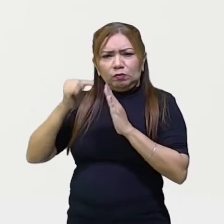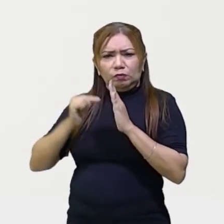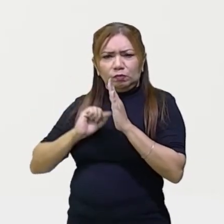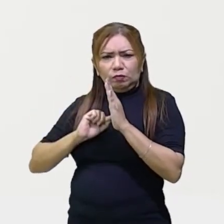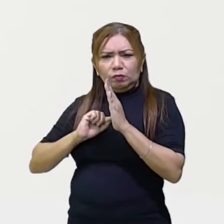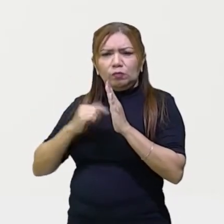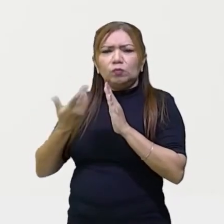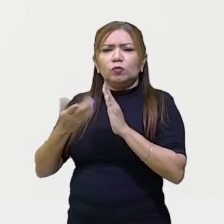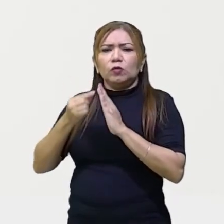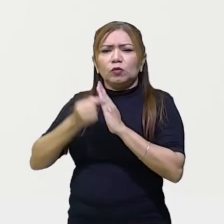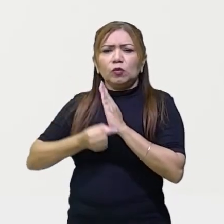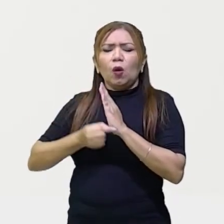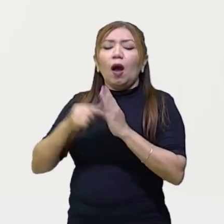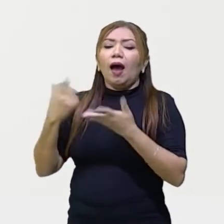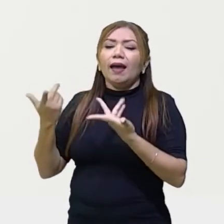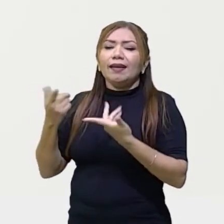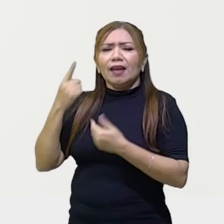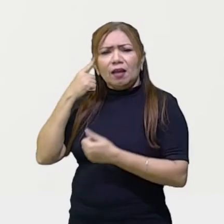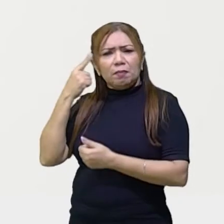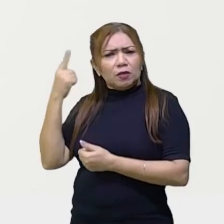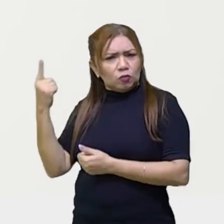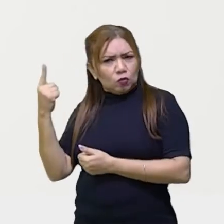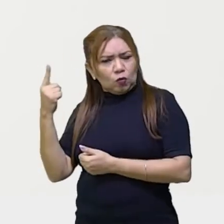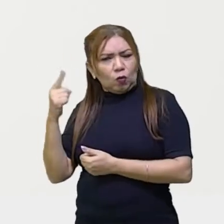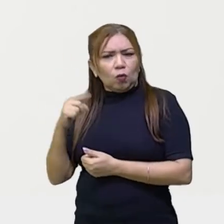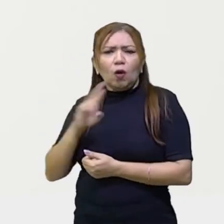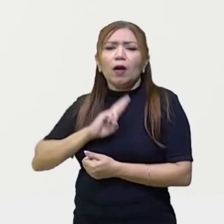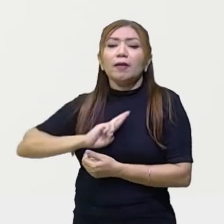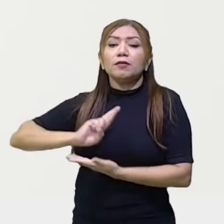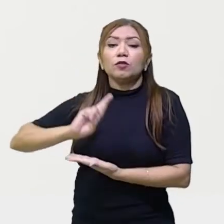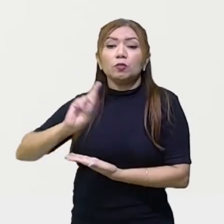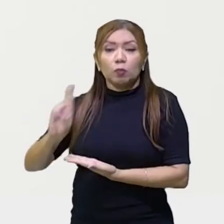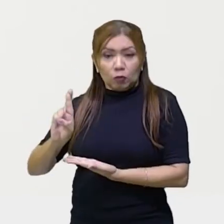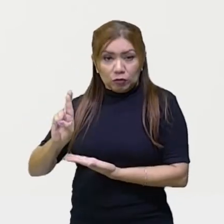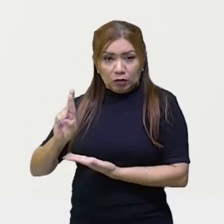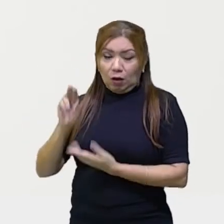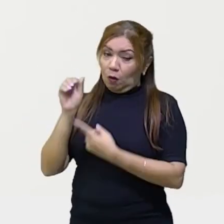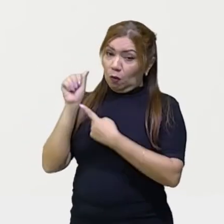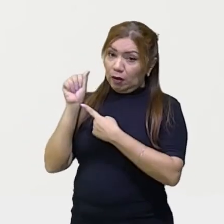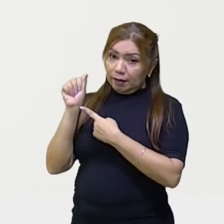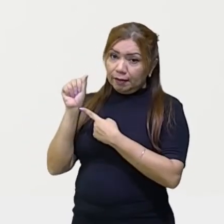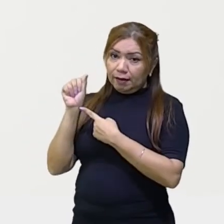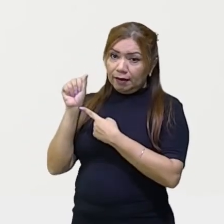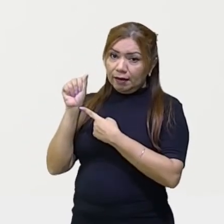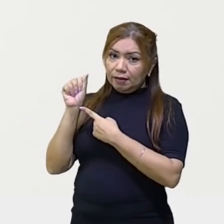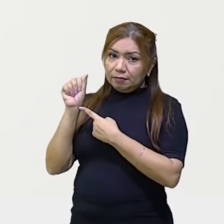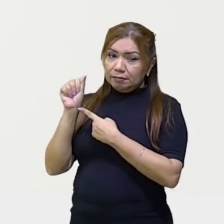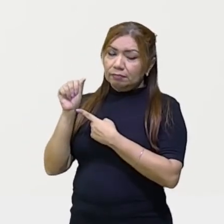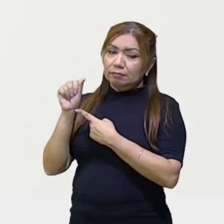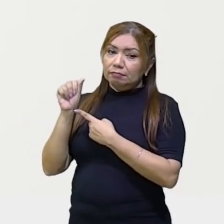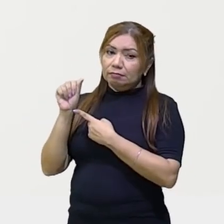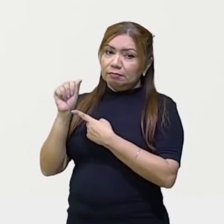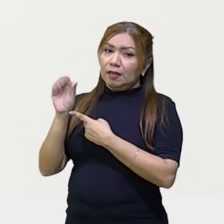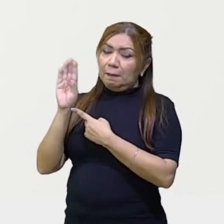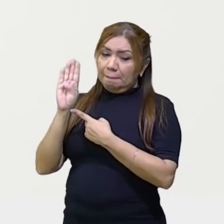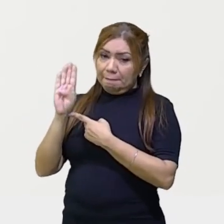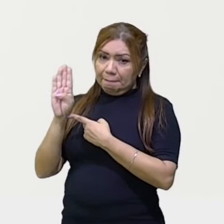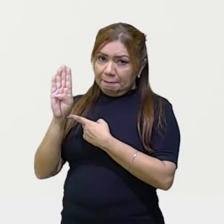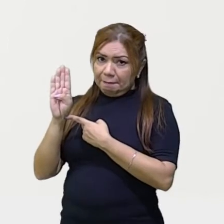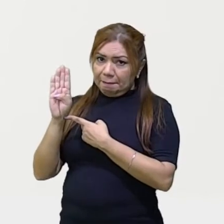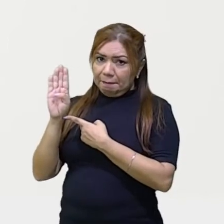e ela chegou à seguinte conclusão é uma dessas opções aí ou é a letra A 6 vértices 10 arestas